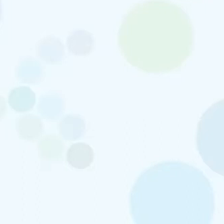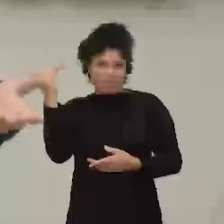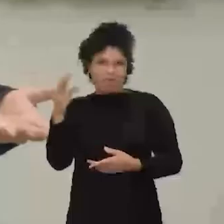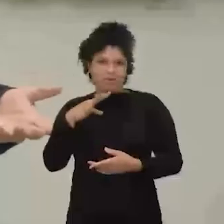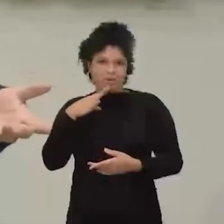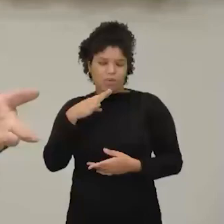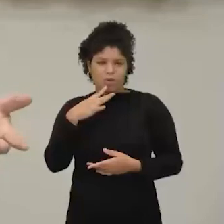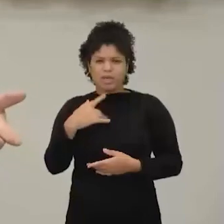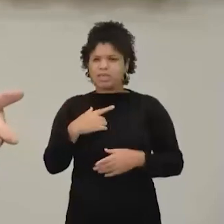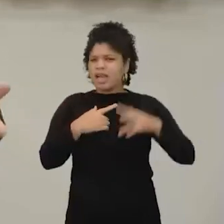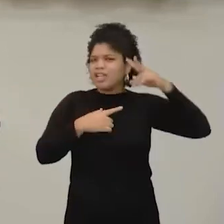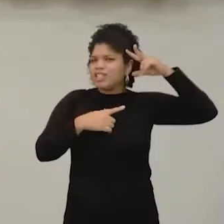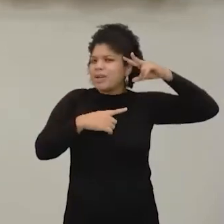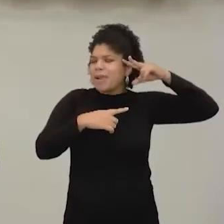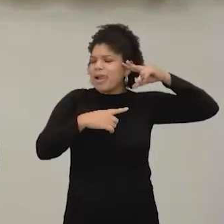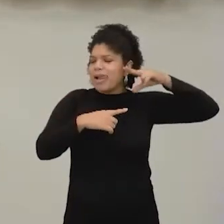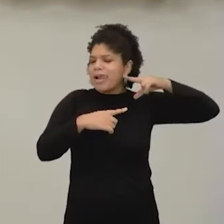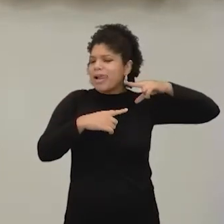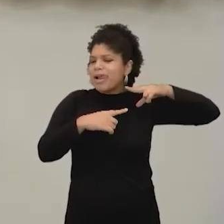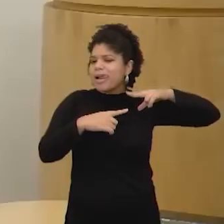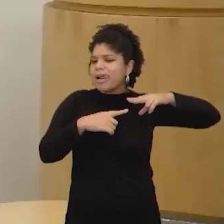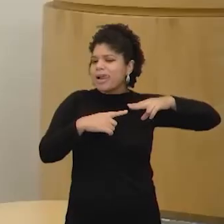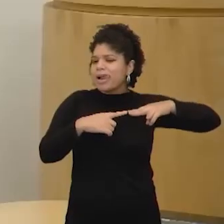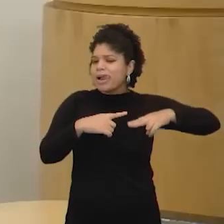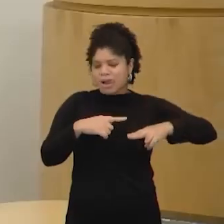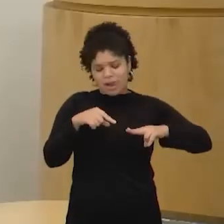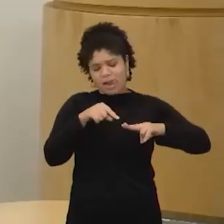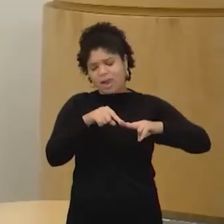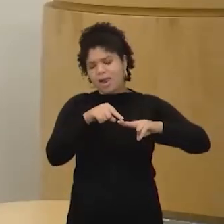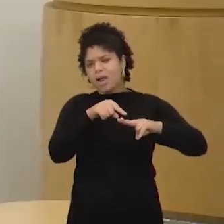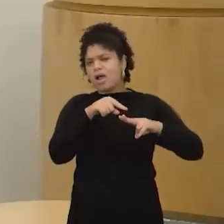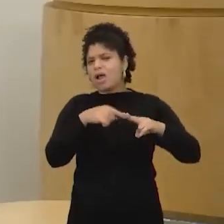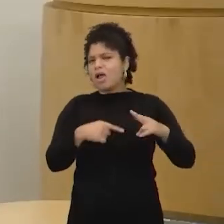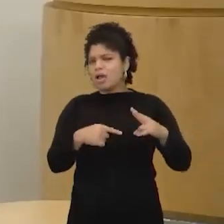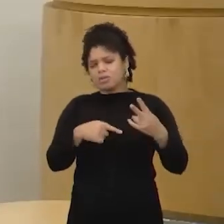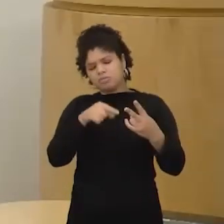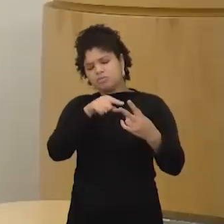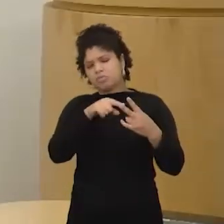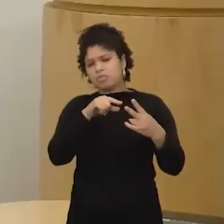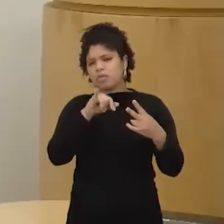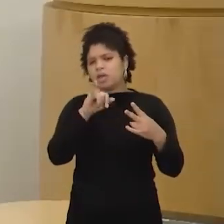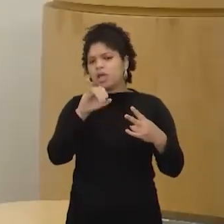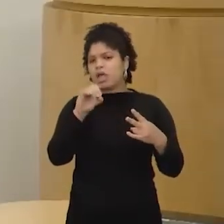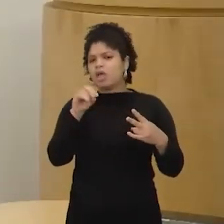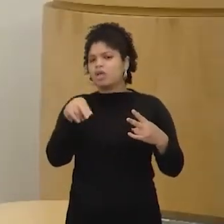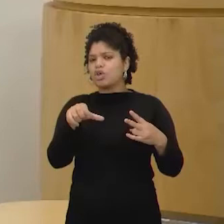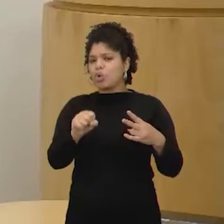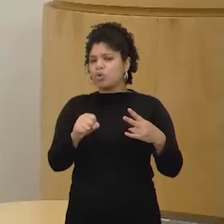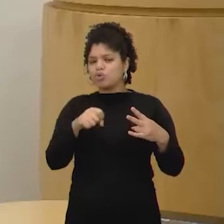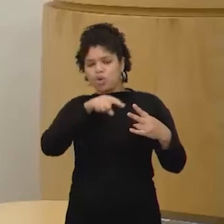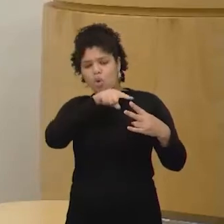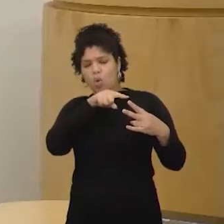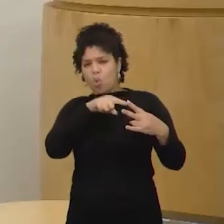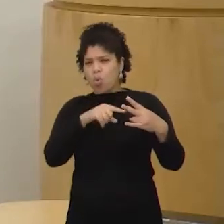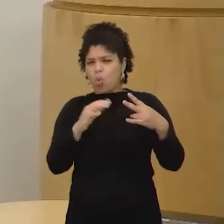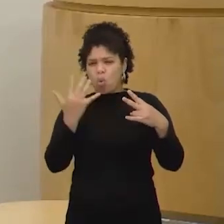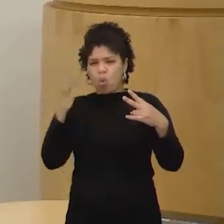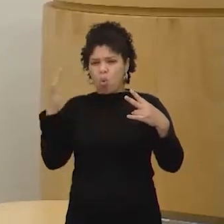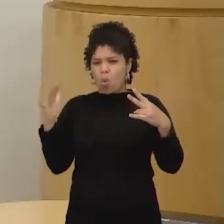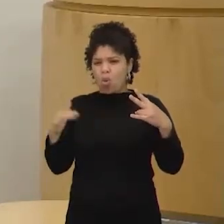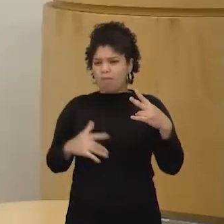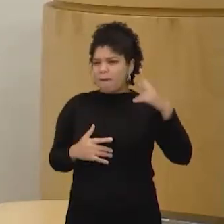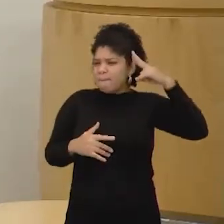presença ou não de íons na chapinha, né? Não, porque aí ela é Master Blaster quando ela é uma chapinha com raio de íons que muda